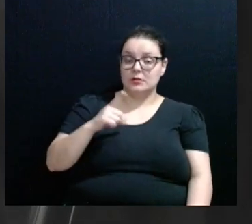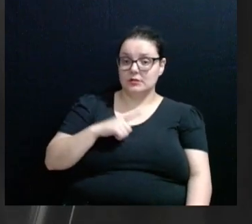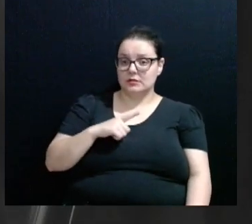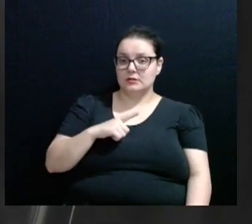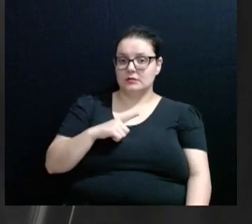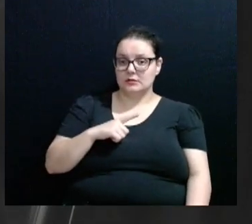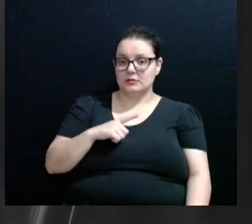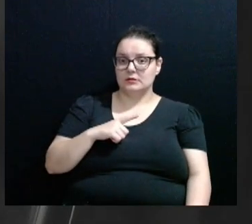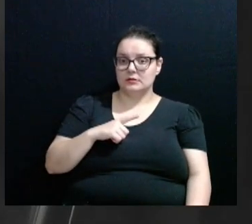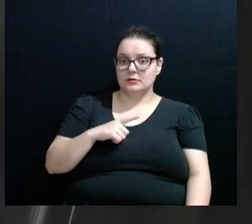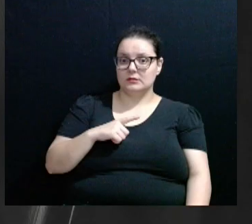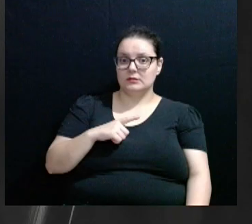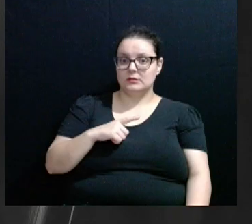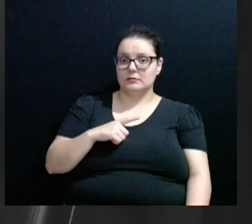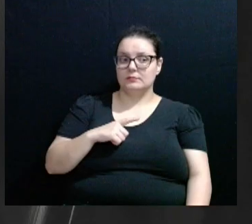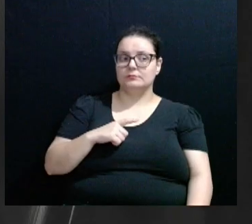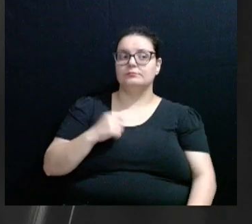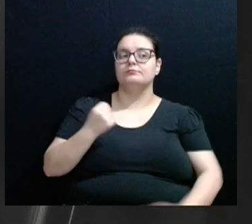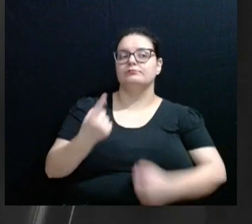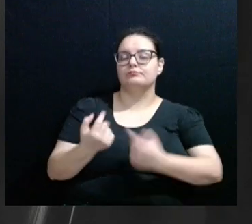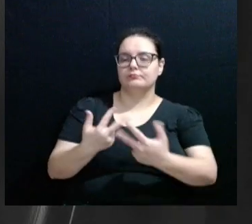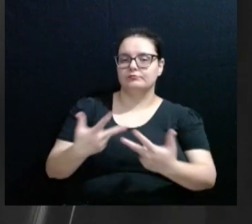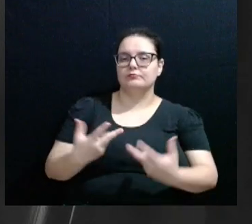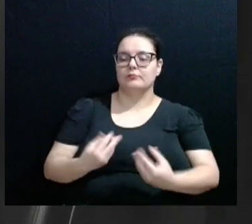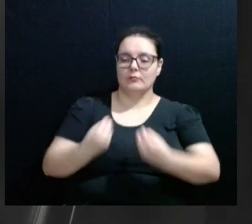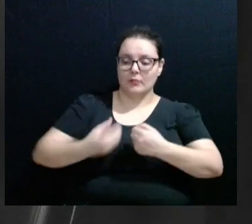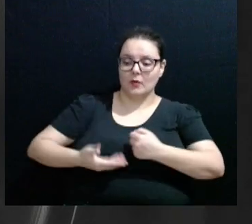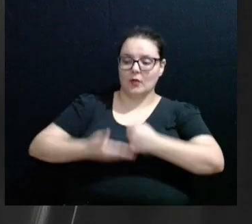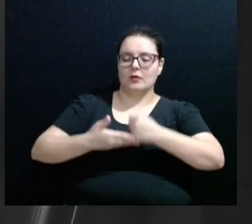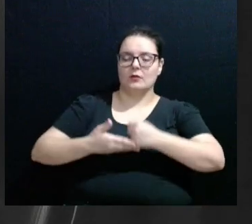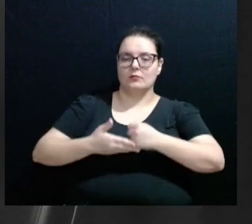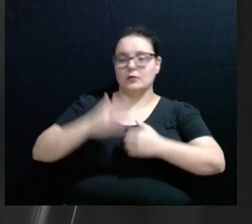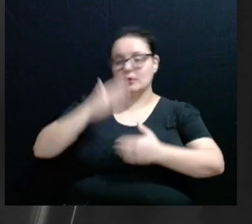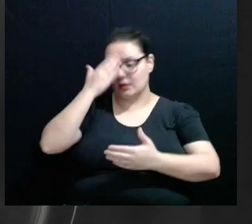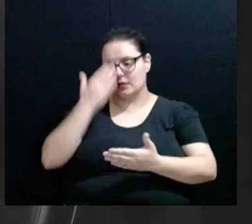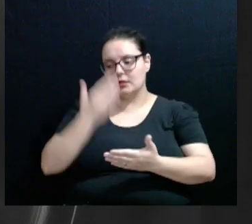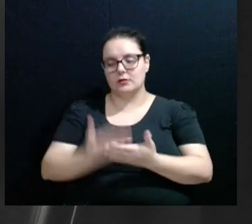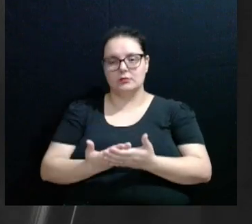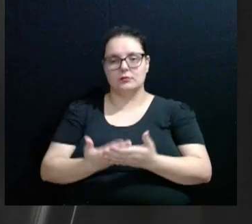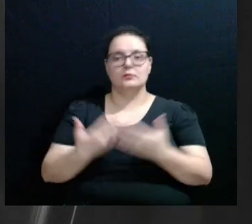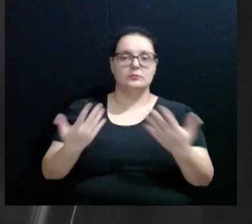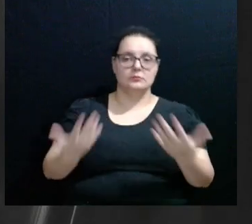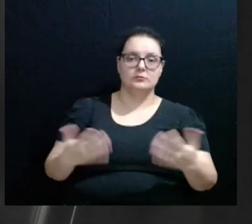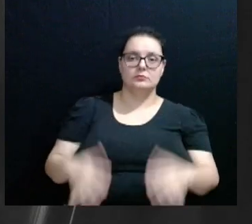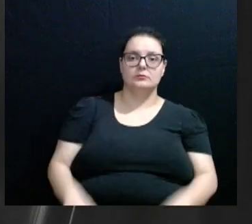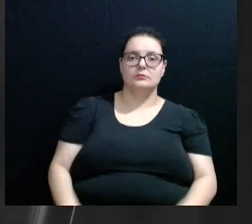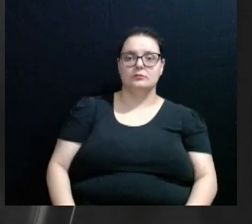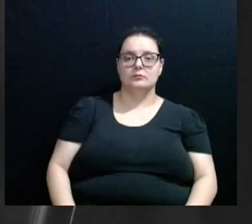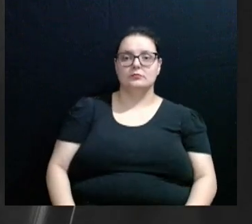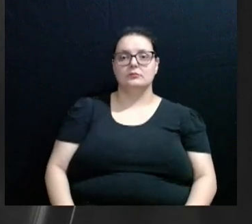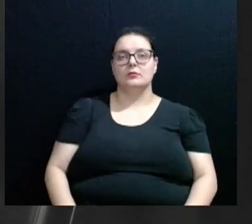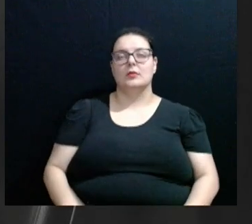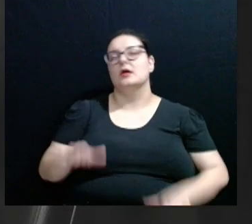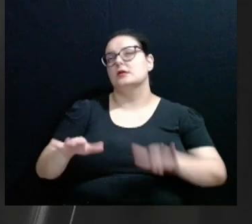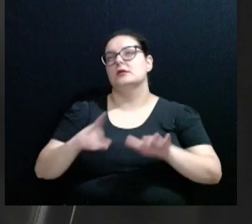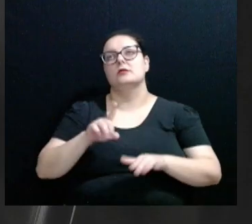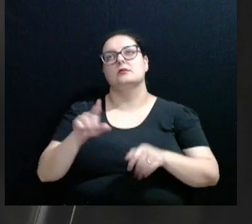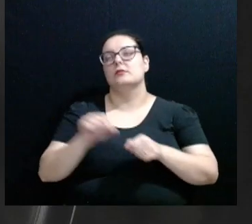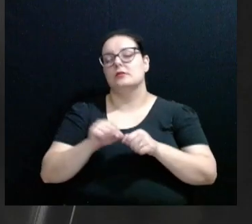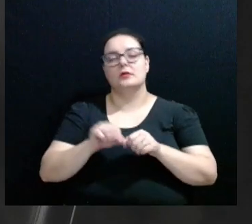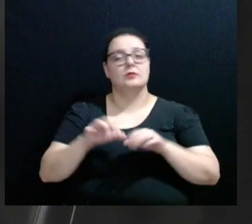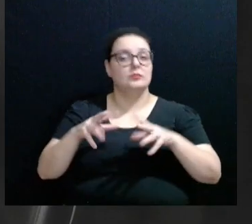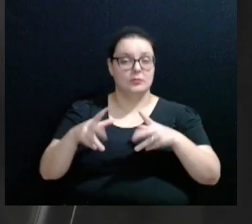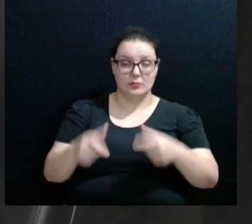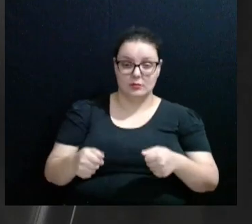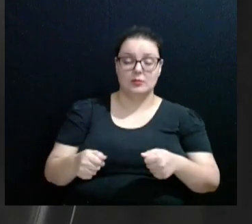apegar a algo que nos sustente. Então, no caso, talvez eu não tivesse feito tudo